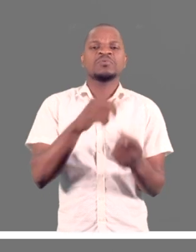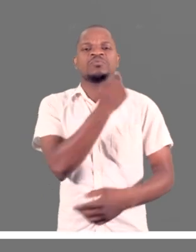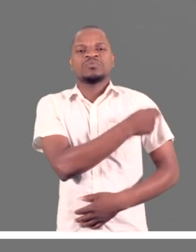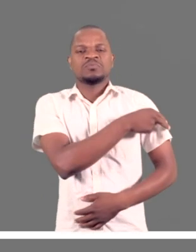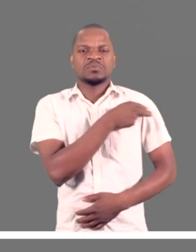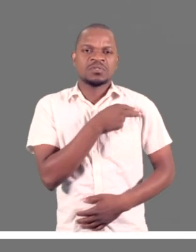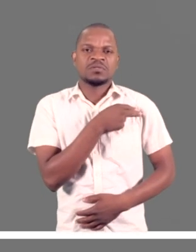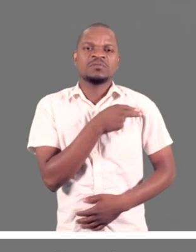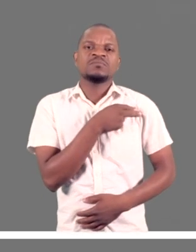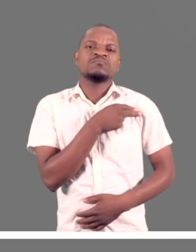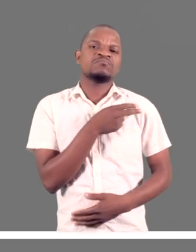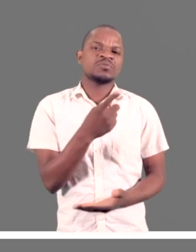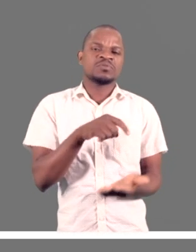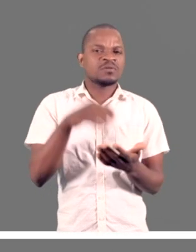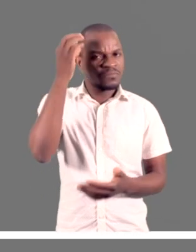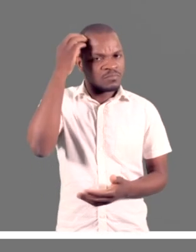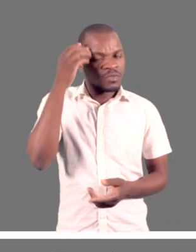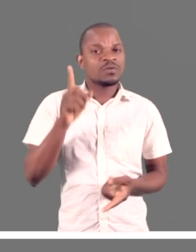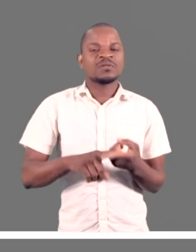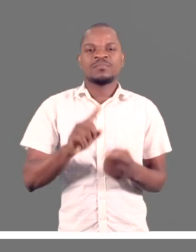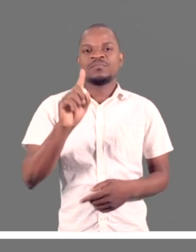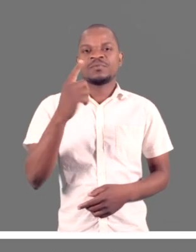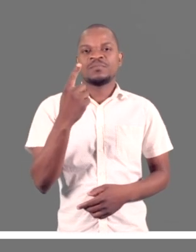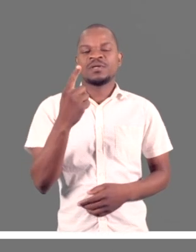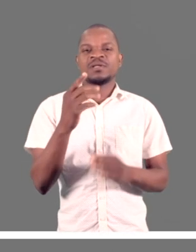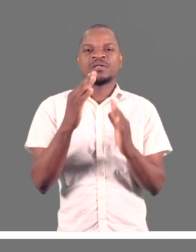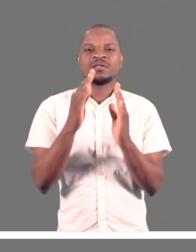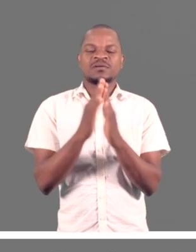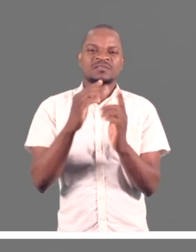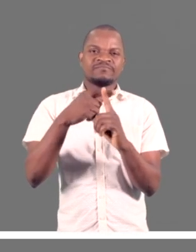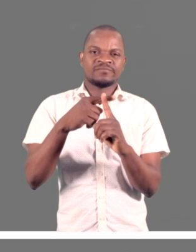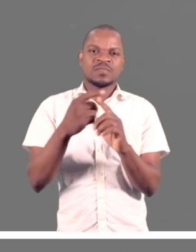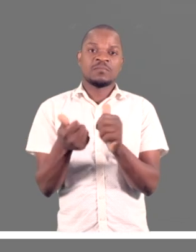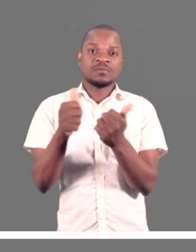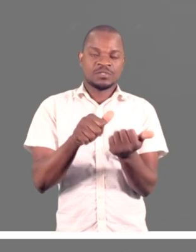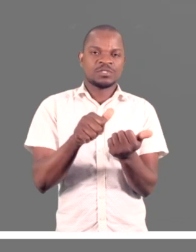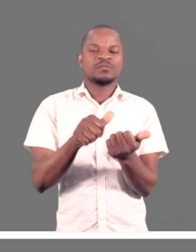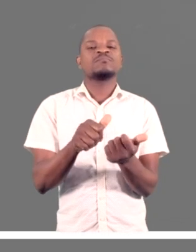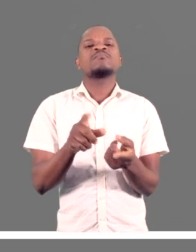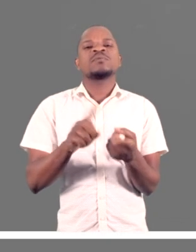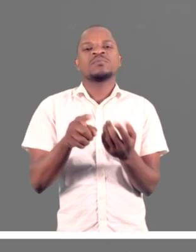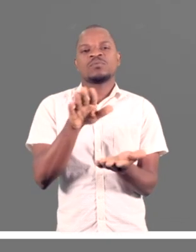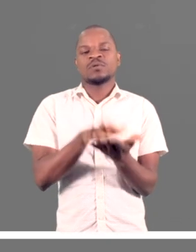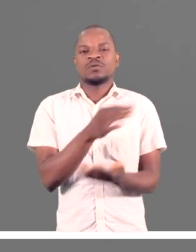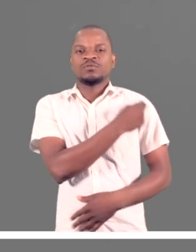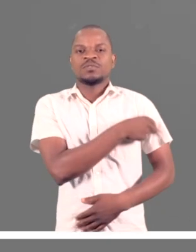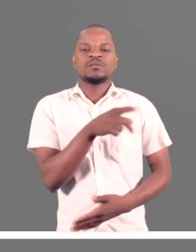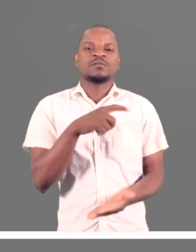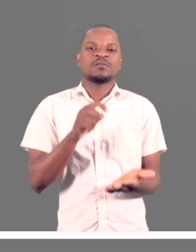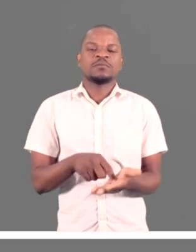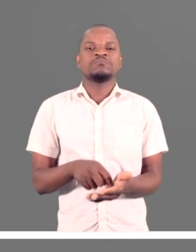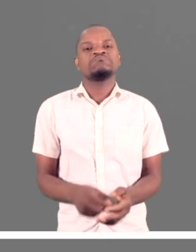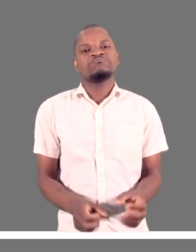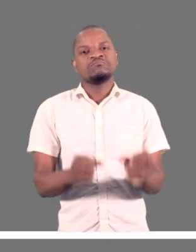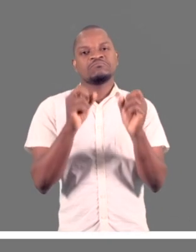Iva do mexer da Educação do Estado central de uma pose da Primeira Igreja Batista que estão orientar as crianças aqui que estão